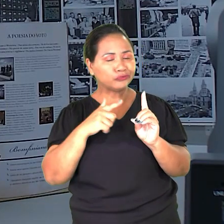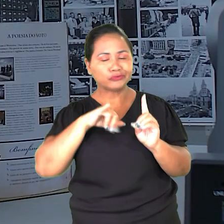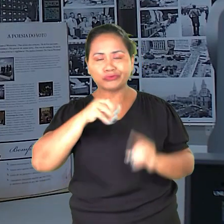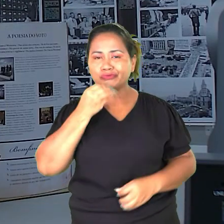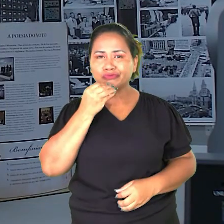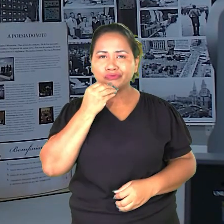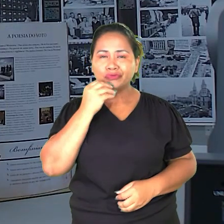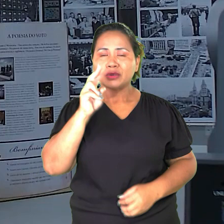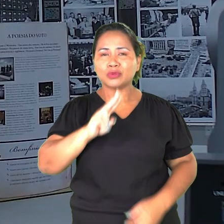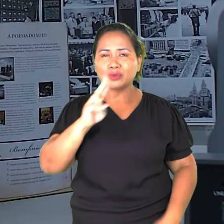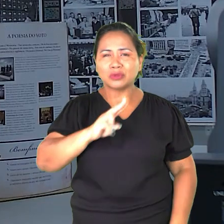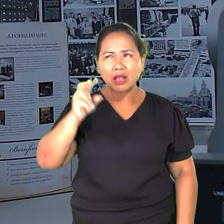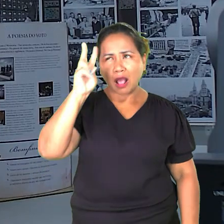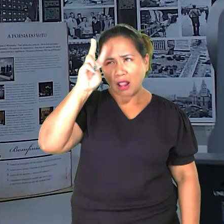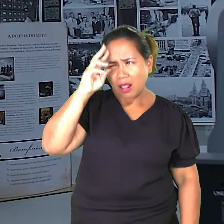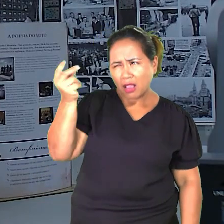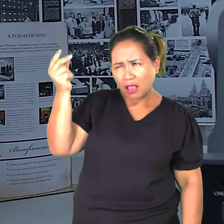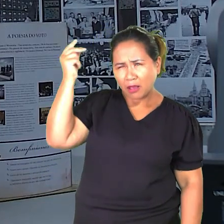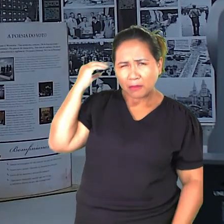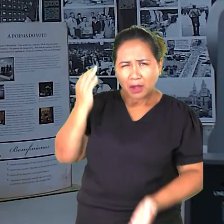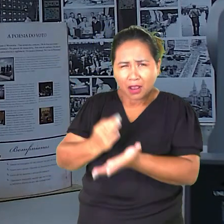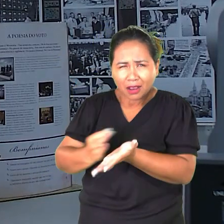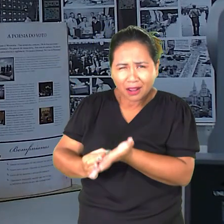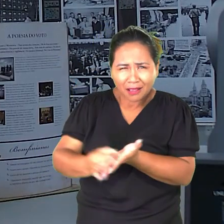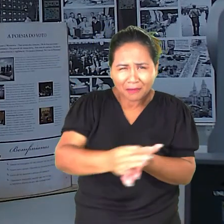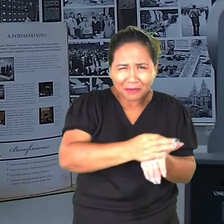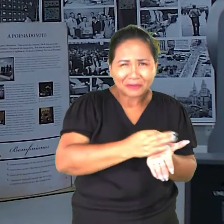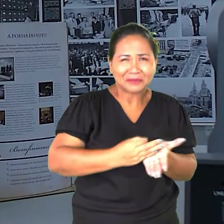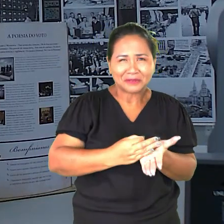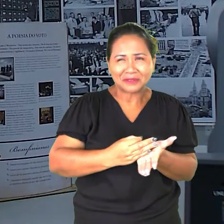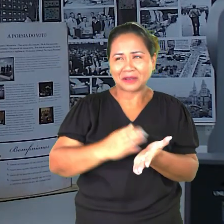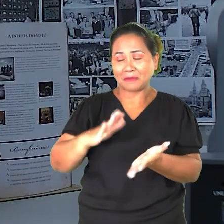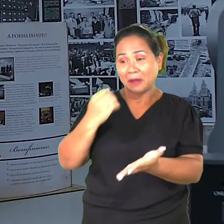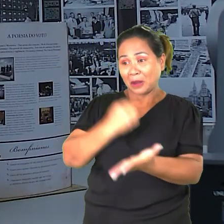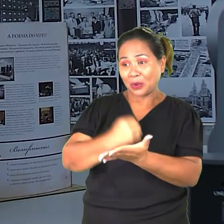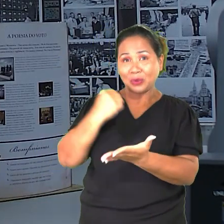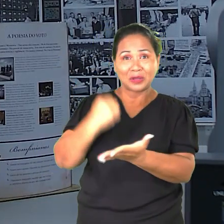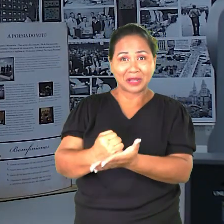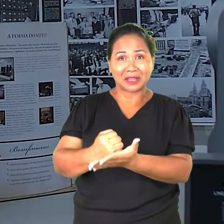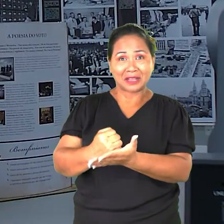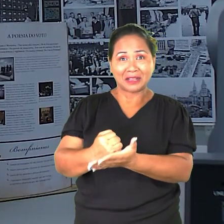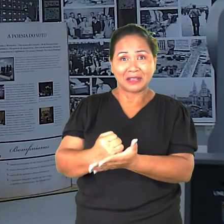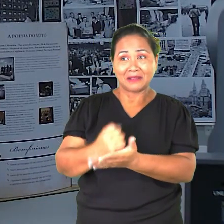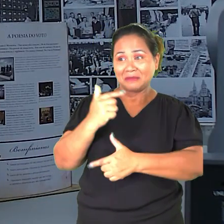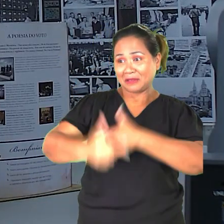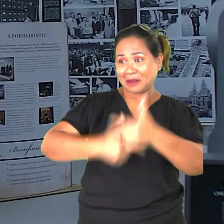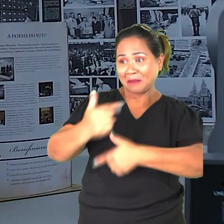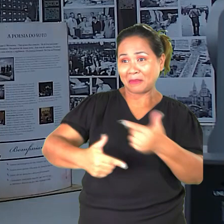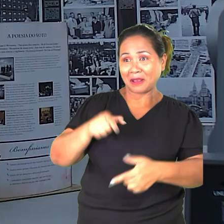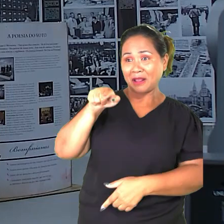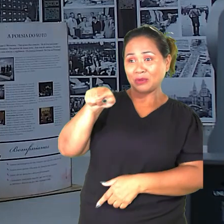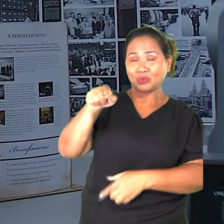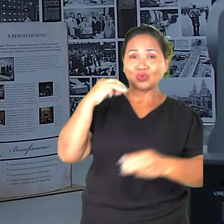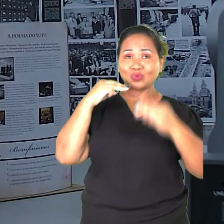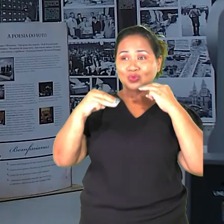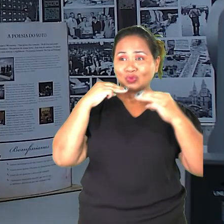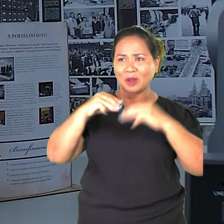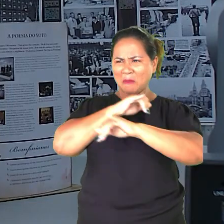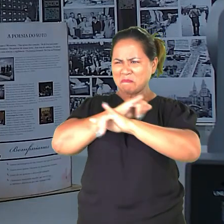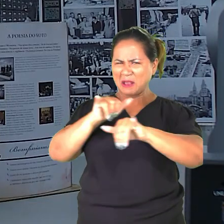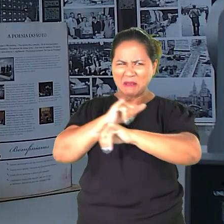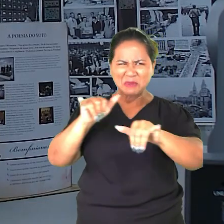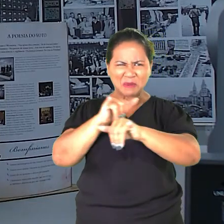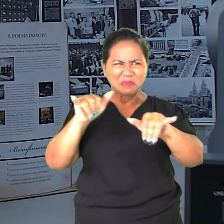oportunidade de usar aquela moedinha para contratar os serviços de um certo barqueiro para cruzar